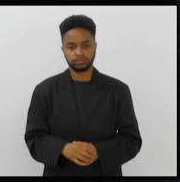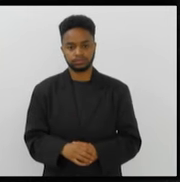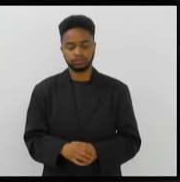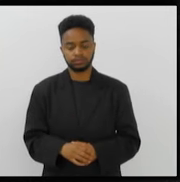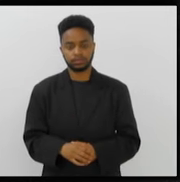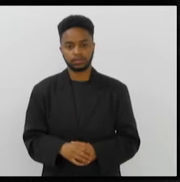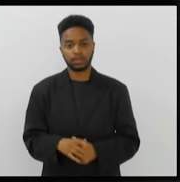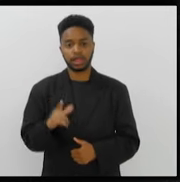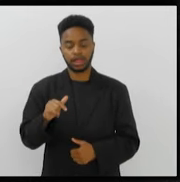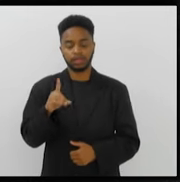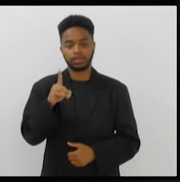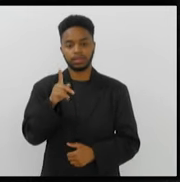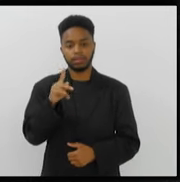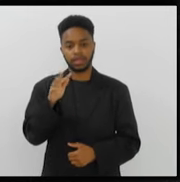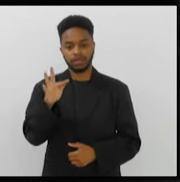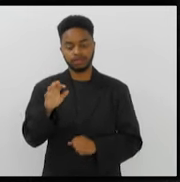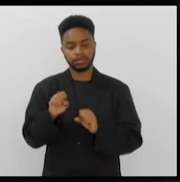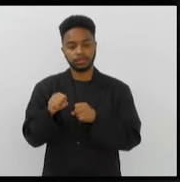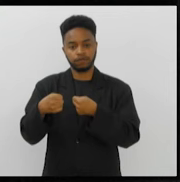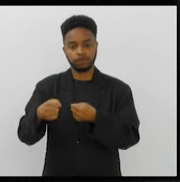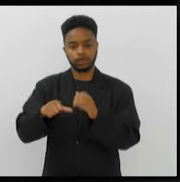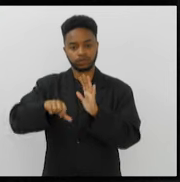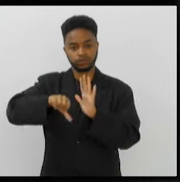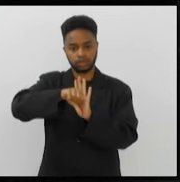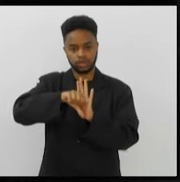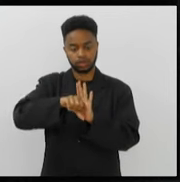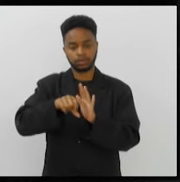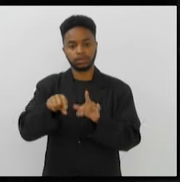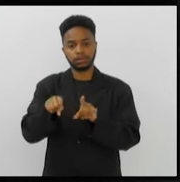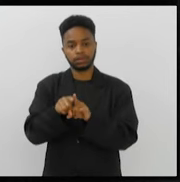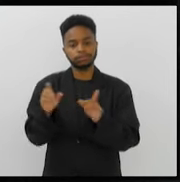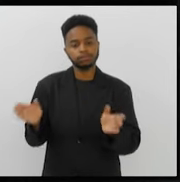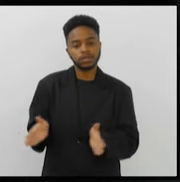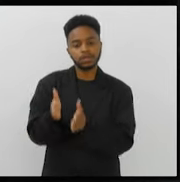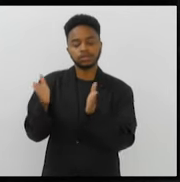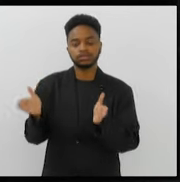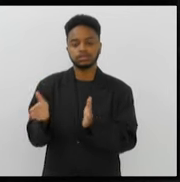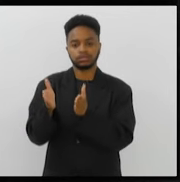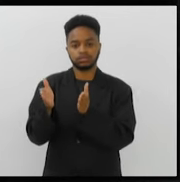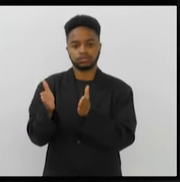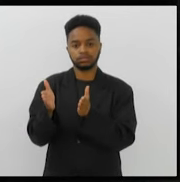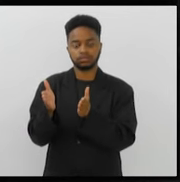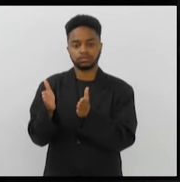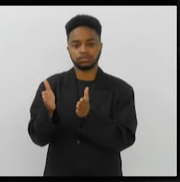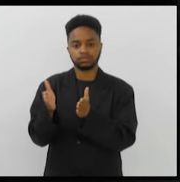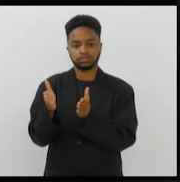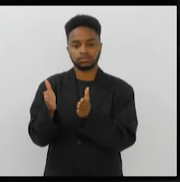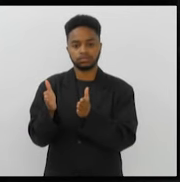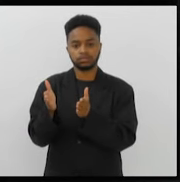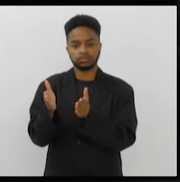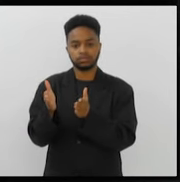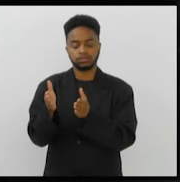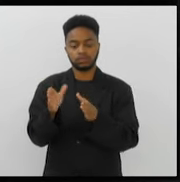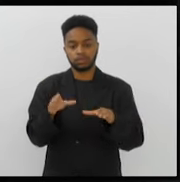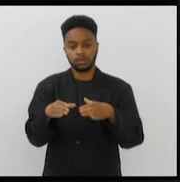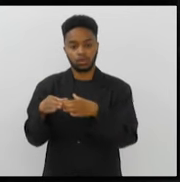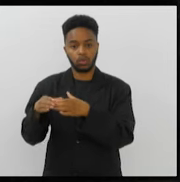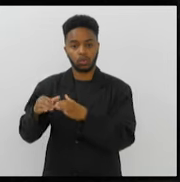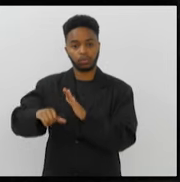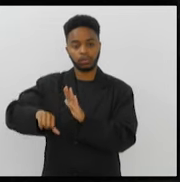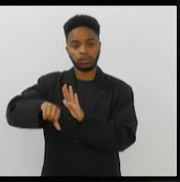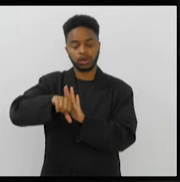é a DPF da criminalidade, do incentivo para que o criminoso